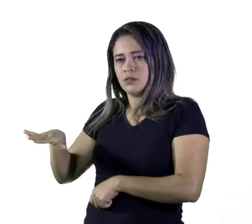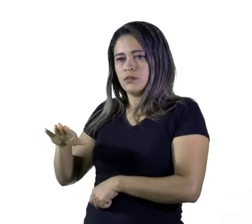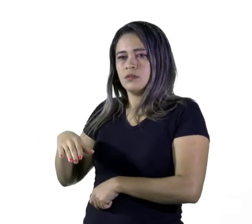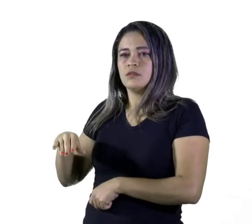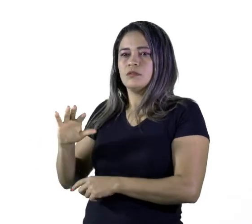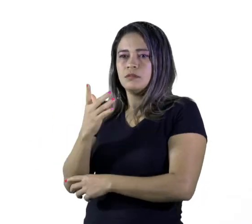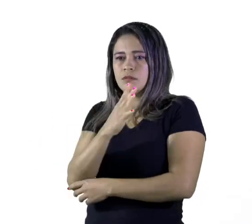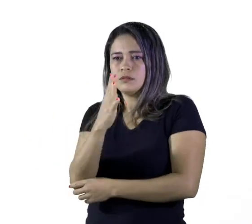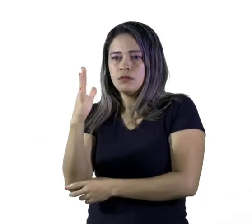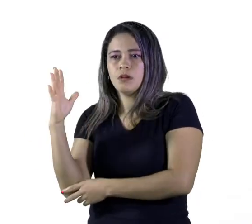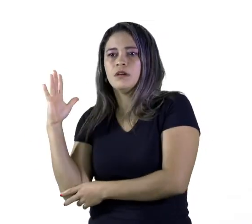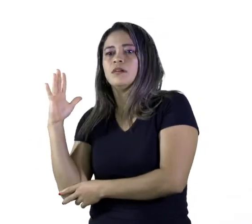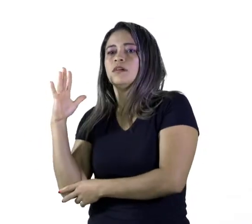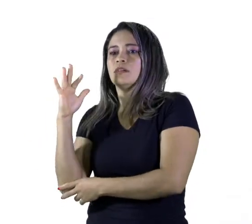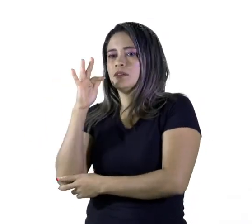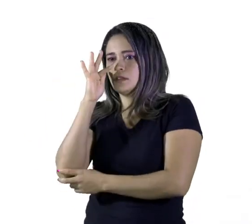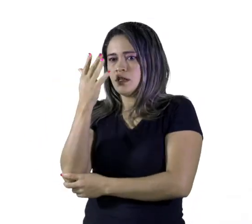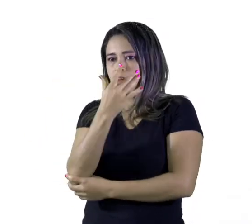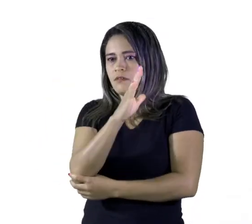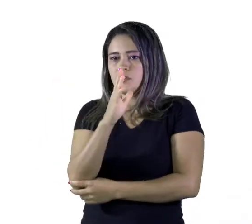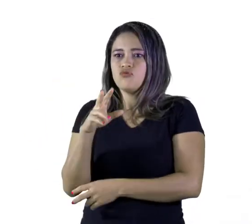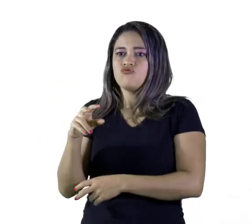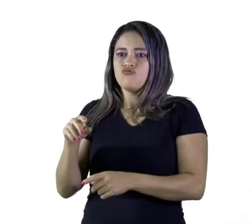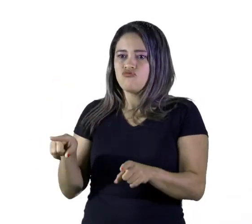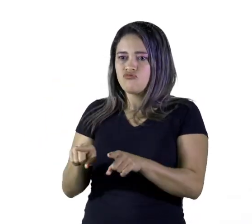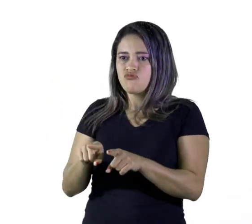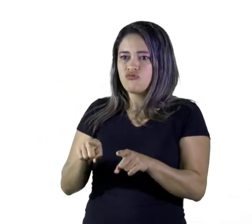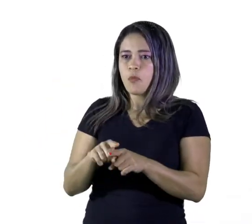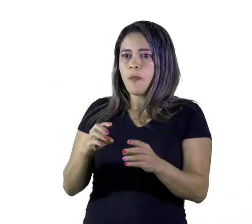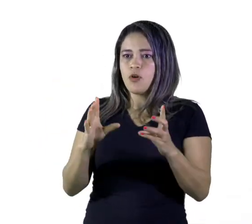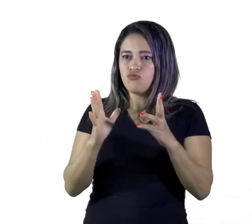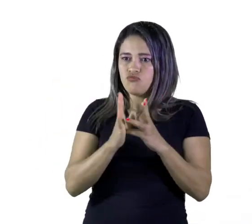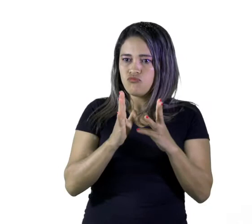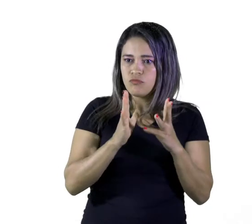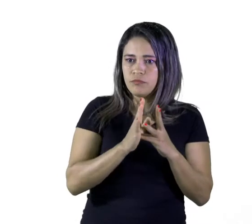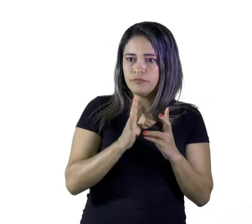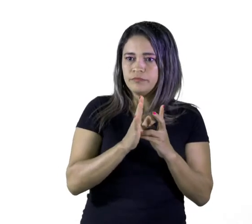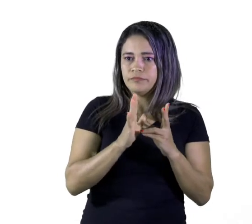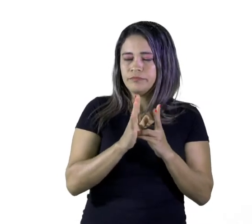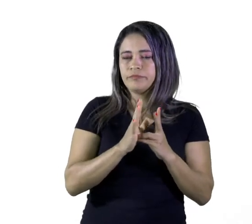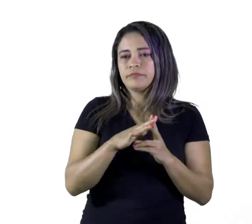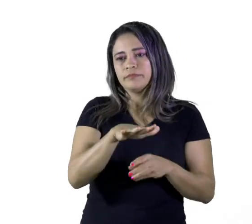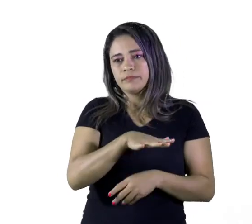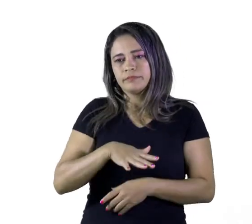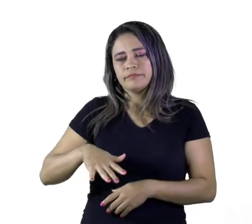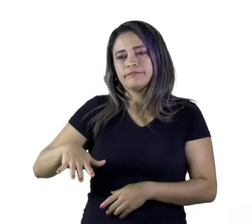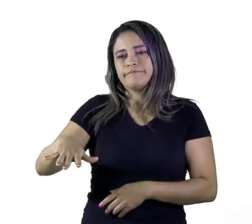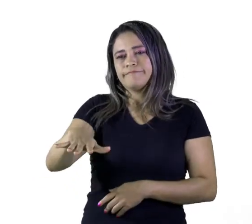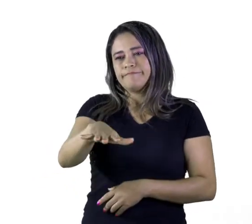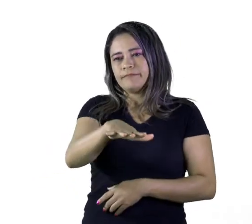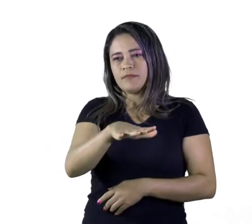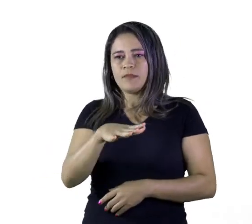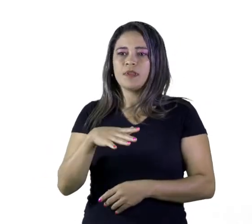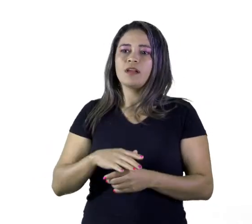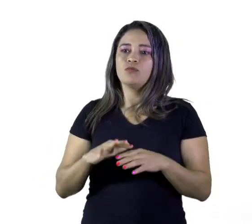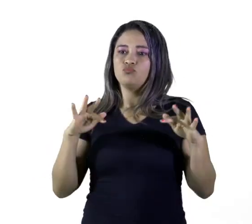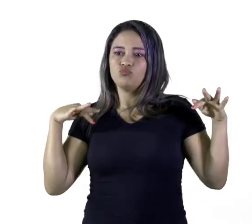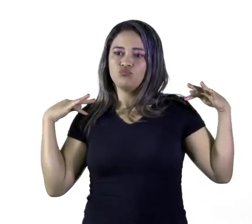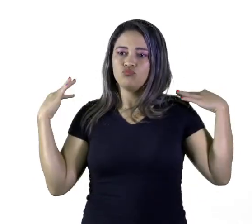reservas florestais, demarcação de terras indígenas e ainda áreas destinadas ao turismo